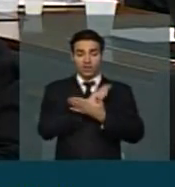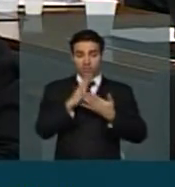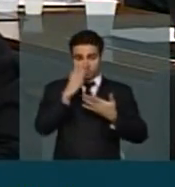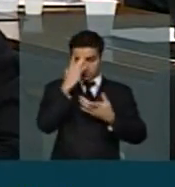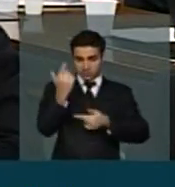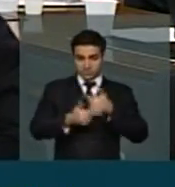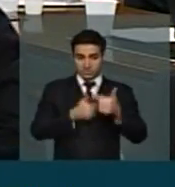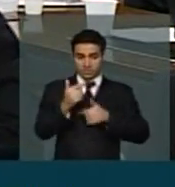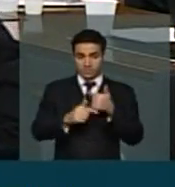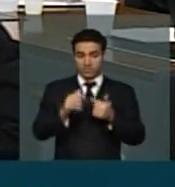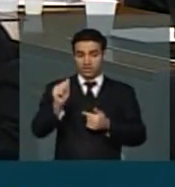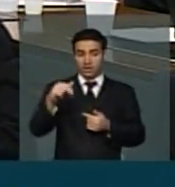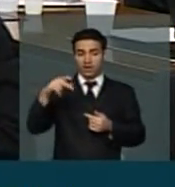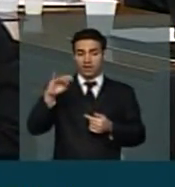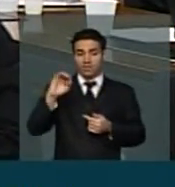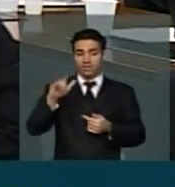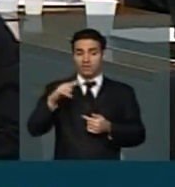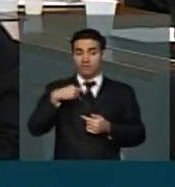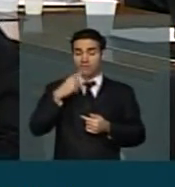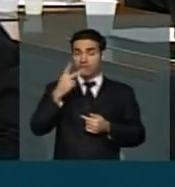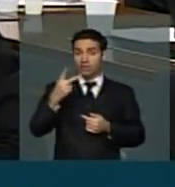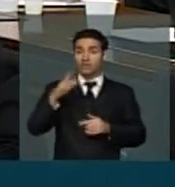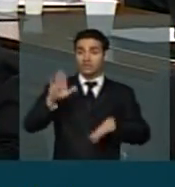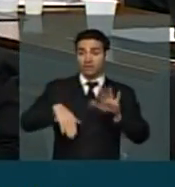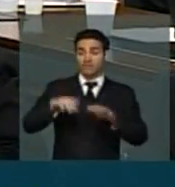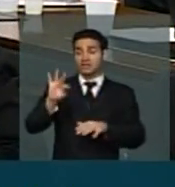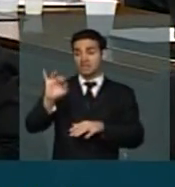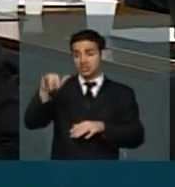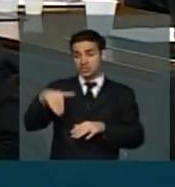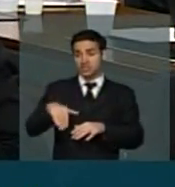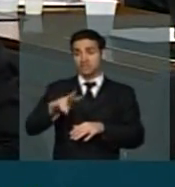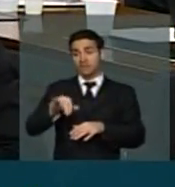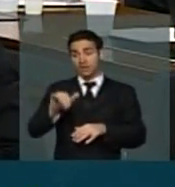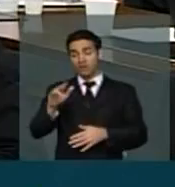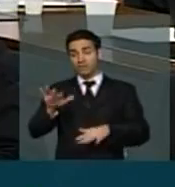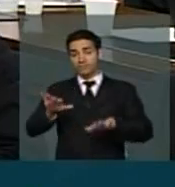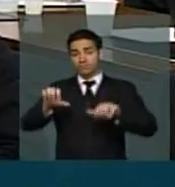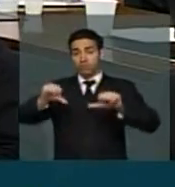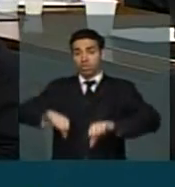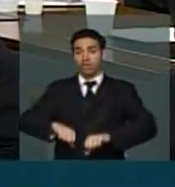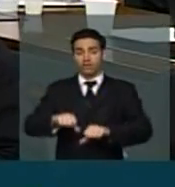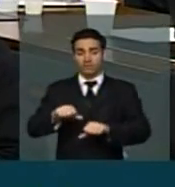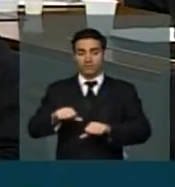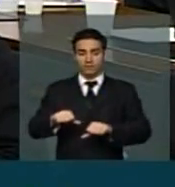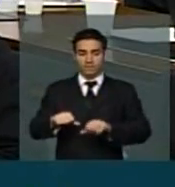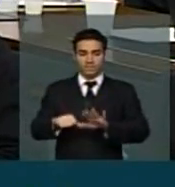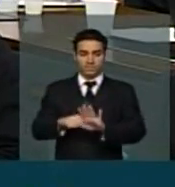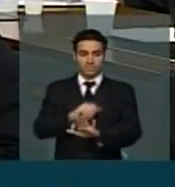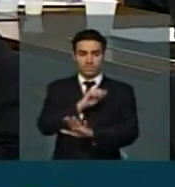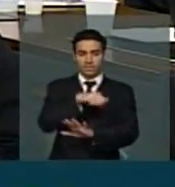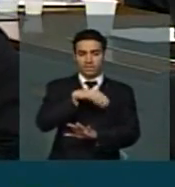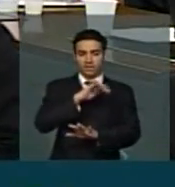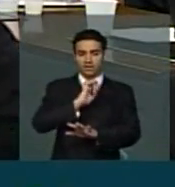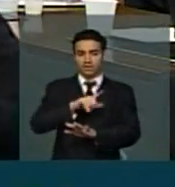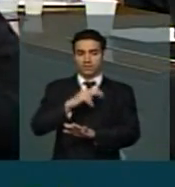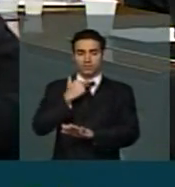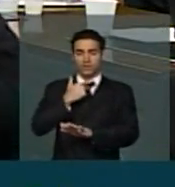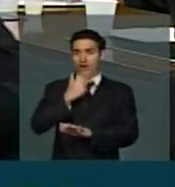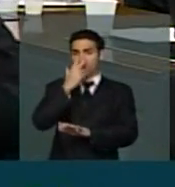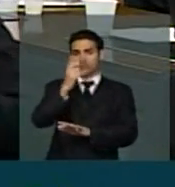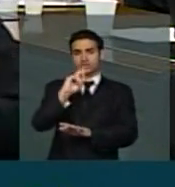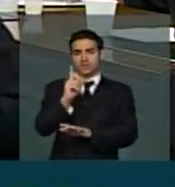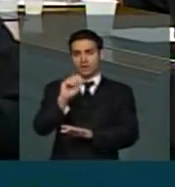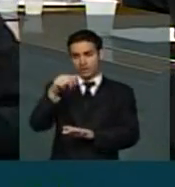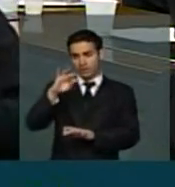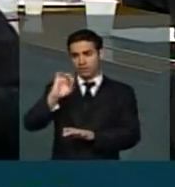da Anatel achou que ela poderia estar derrubando. Ora, o servidor da Anatel não tem indício, eu achar. A Anatel tem